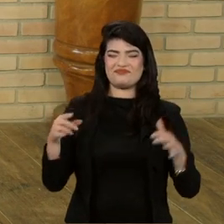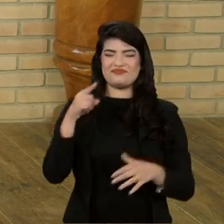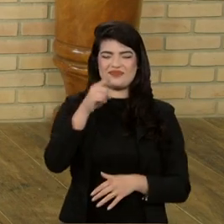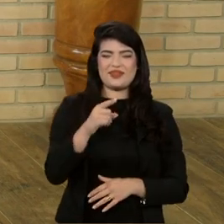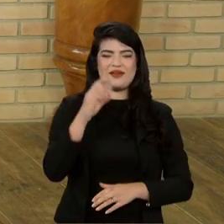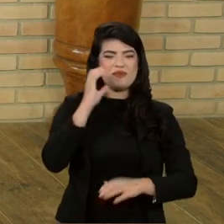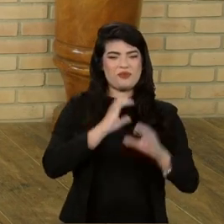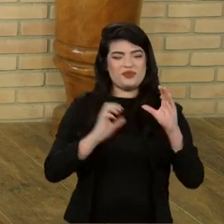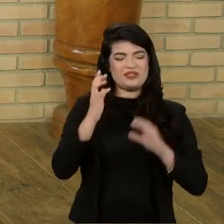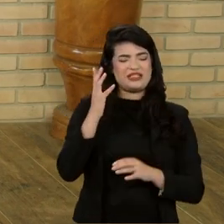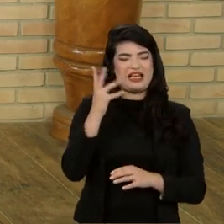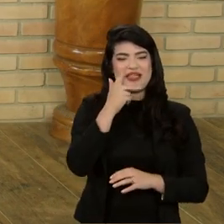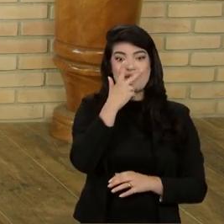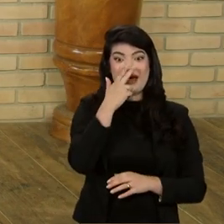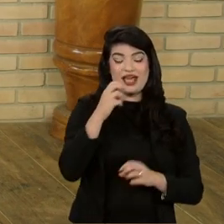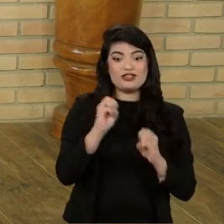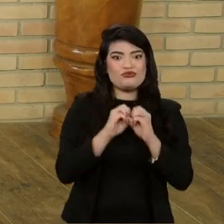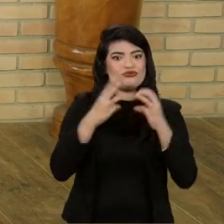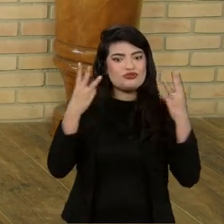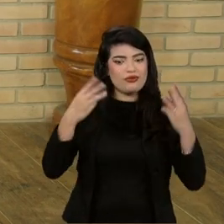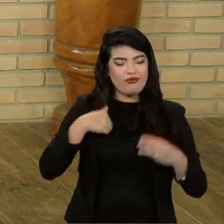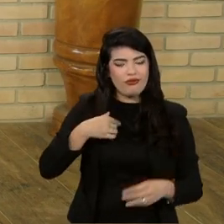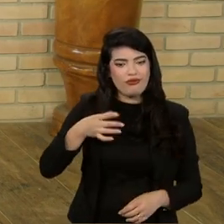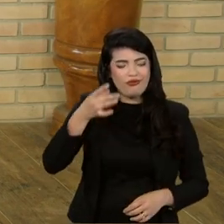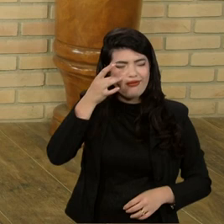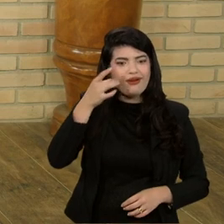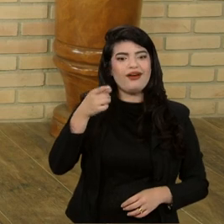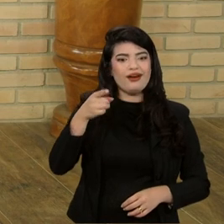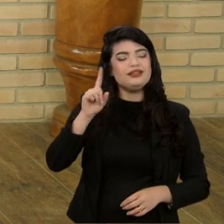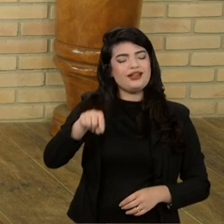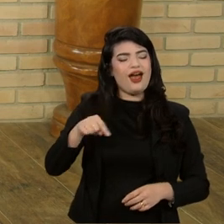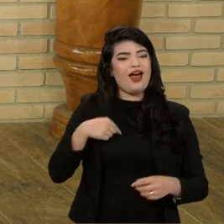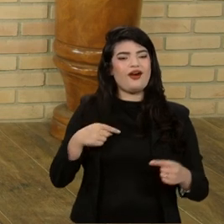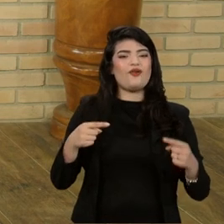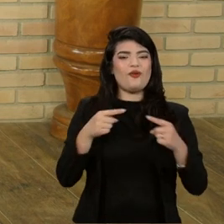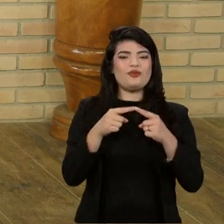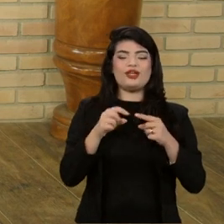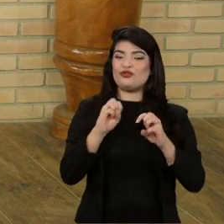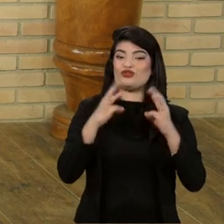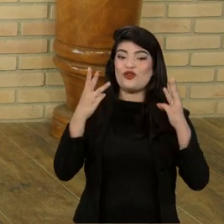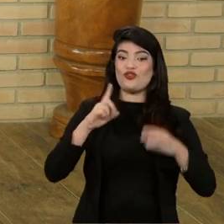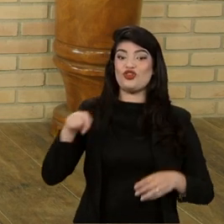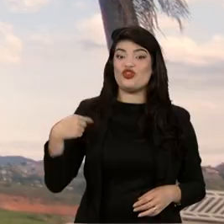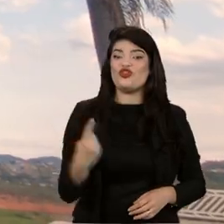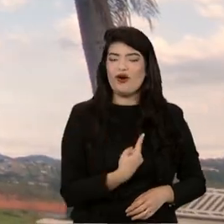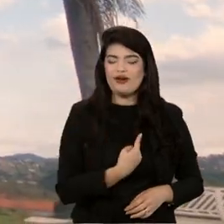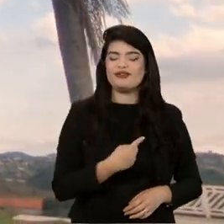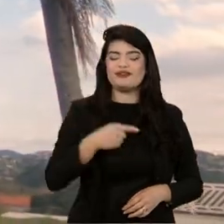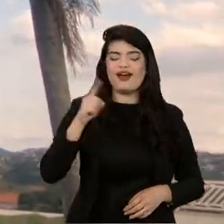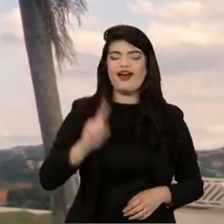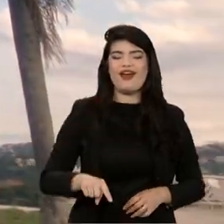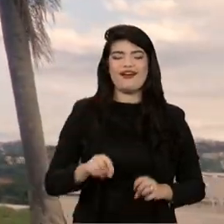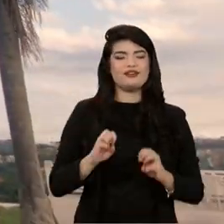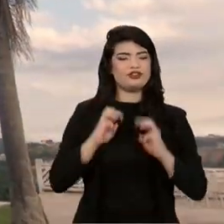Estão num show. É um show, aqui é um show. Estamos. Nós é um show, como nós diz o caipira.